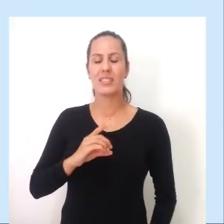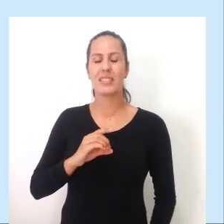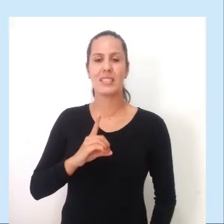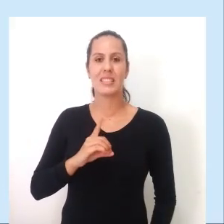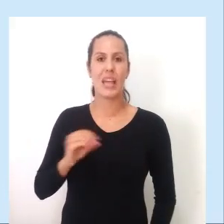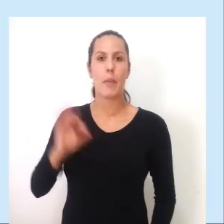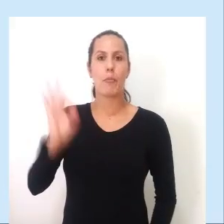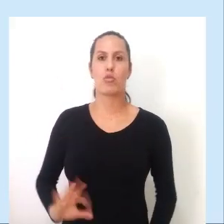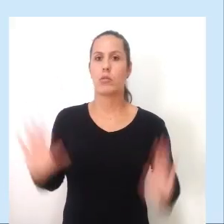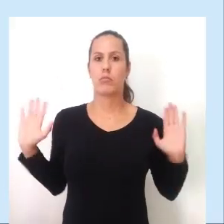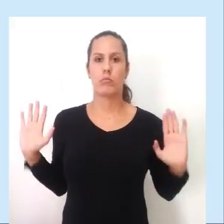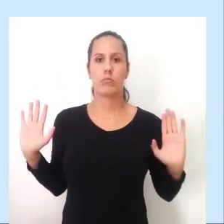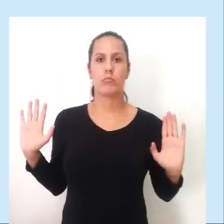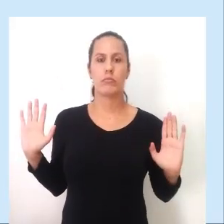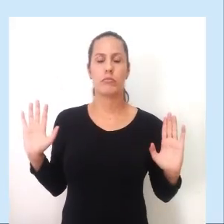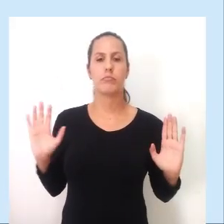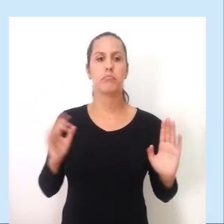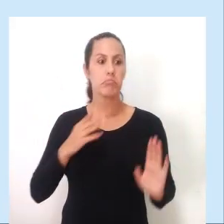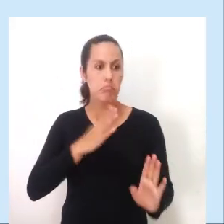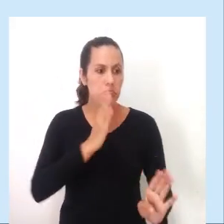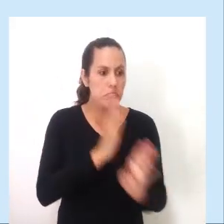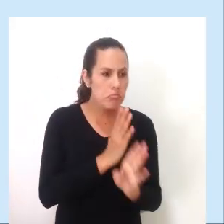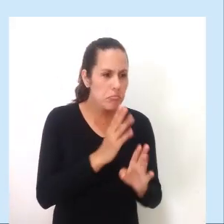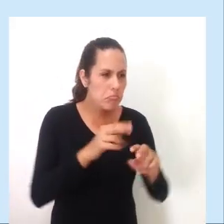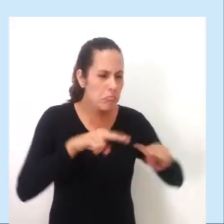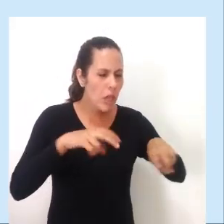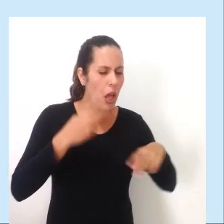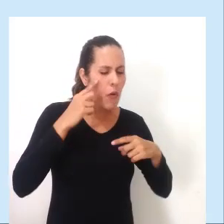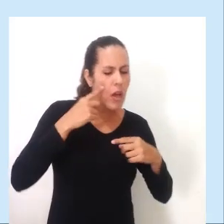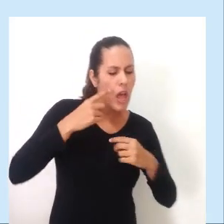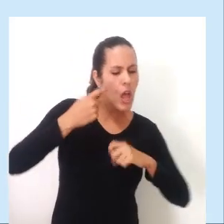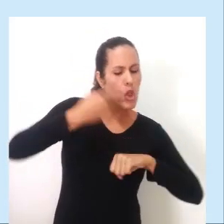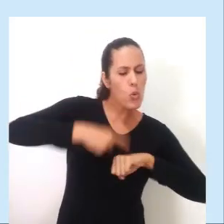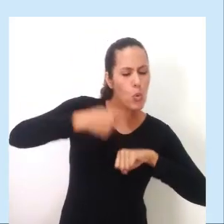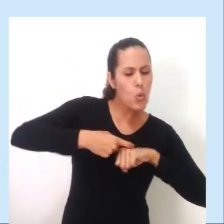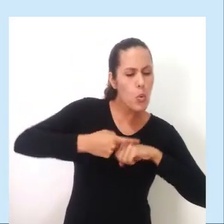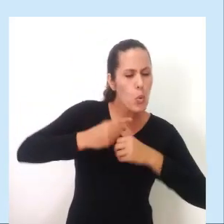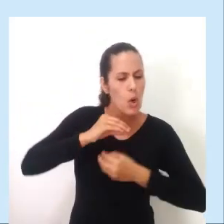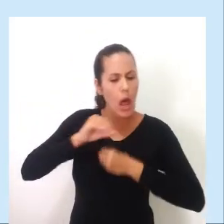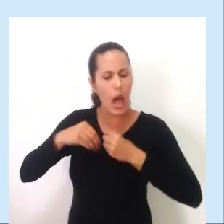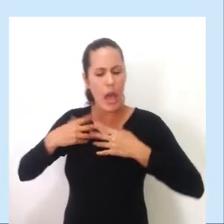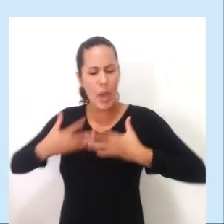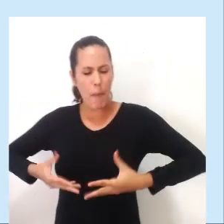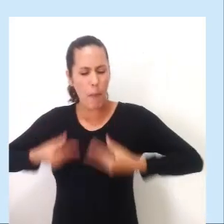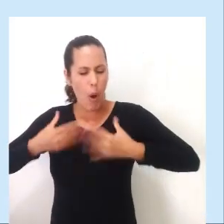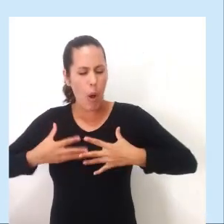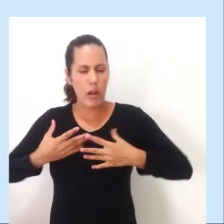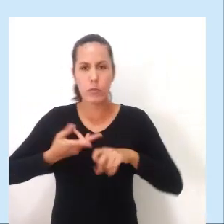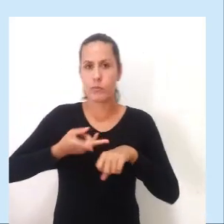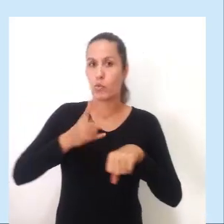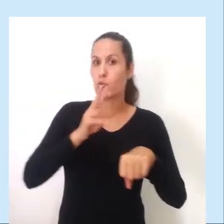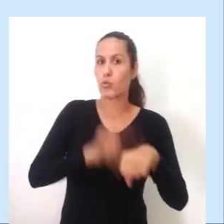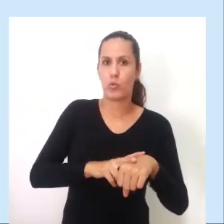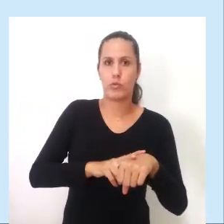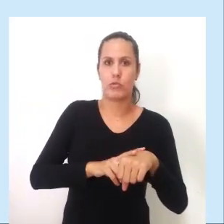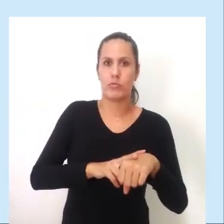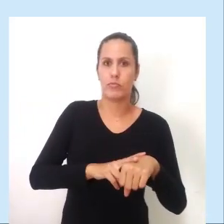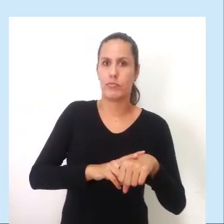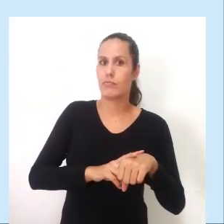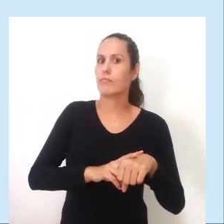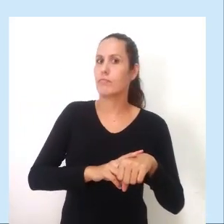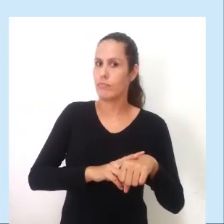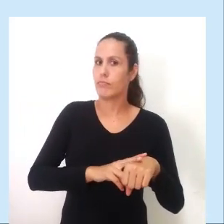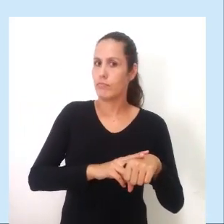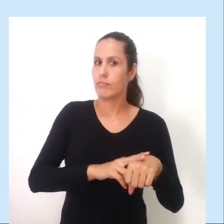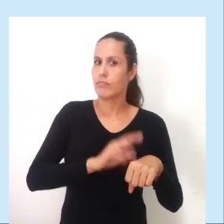completo. Está lá conservado. Achei parte dura e parte mole. Ou melhor, partes duras e